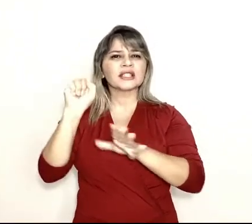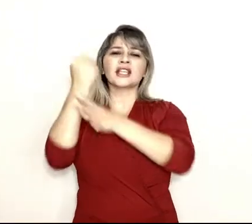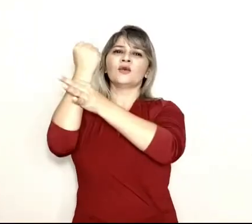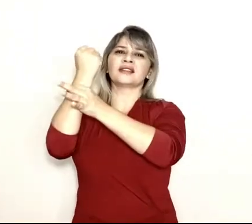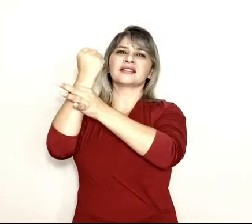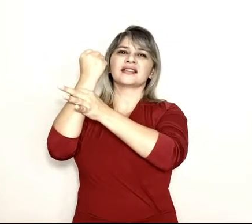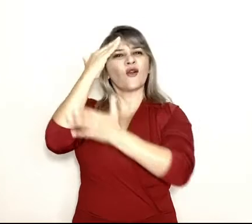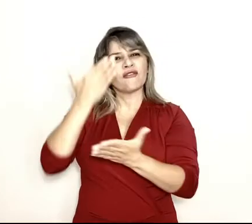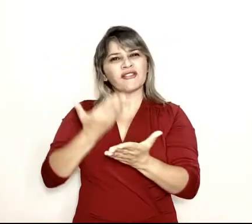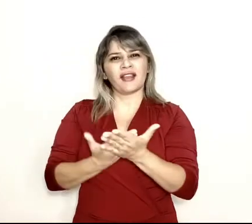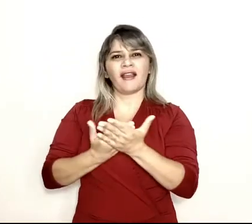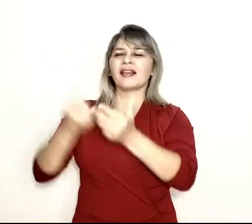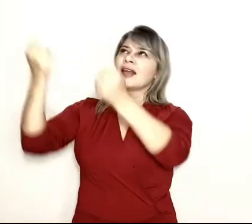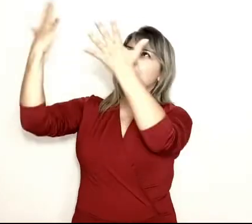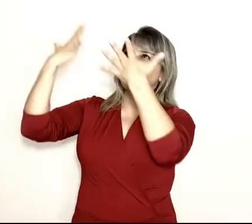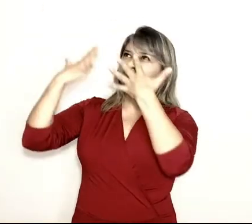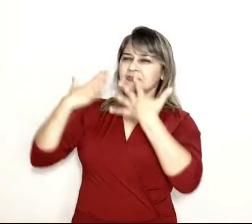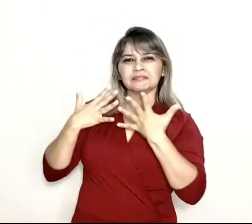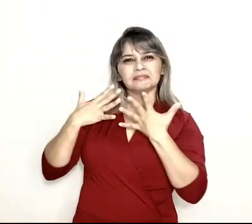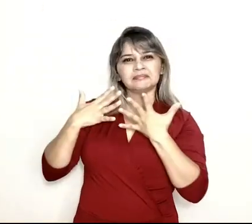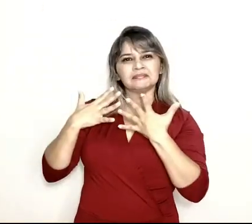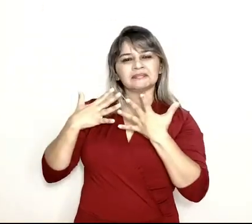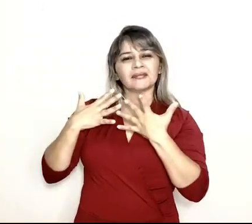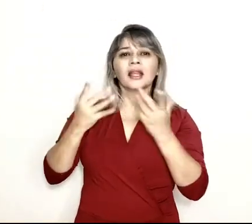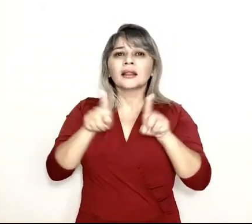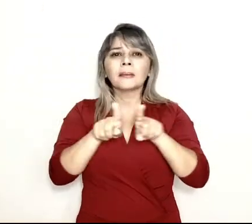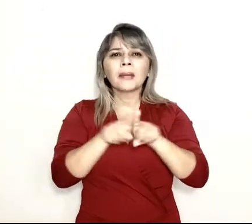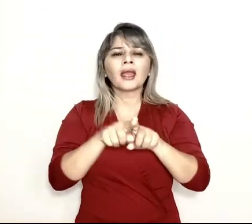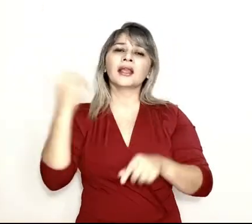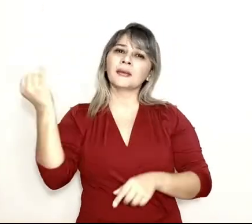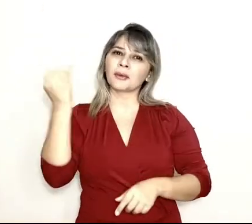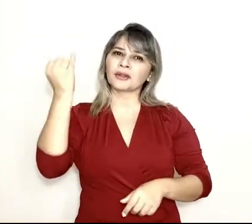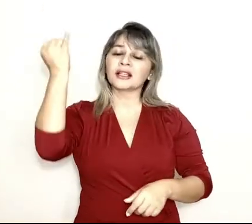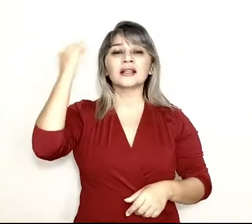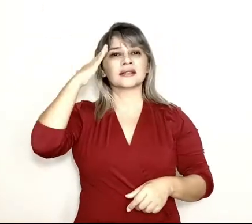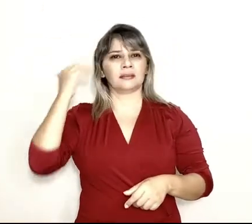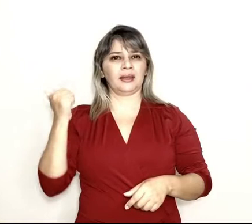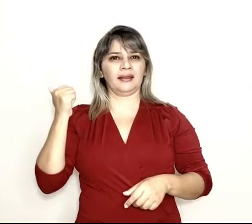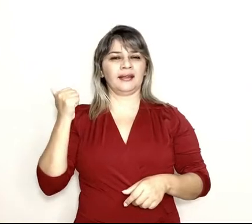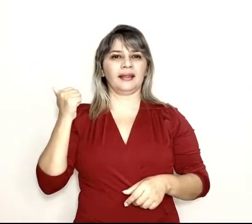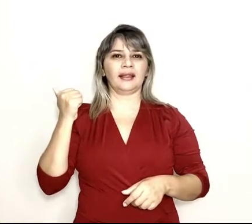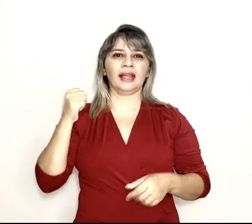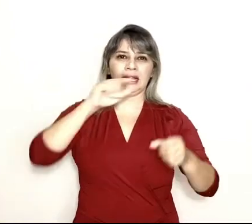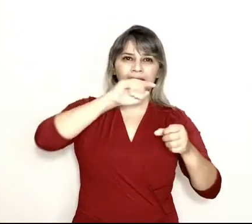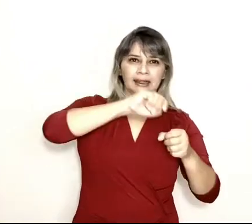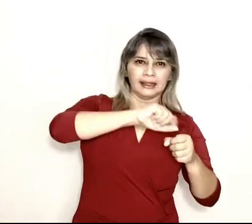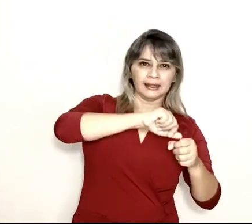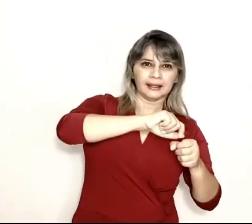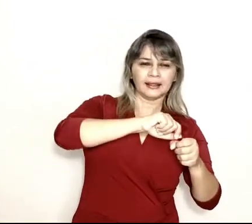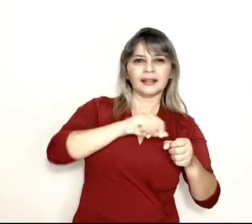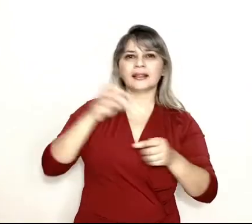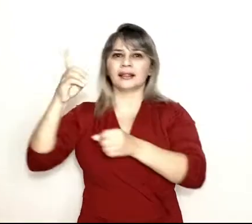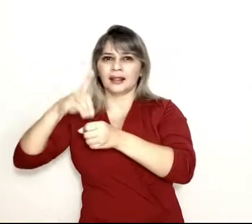O dízimo ele é um ato de obediência, adoração e fidelidade a Deus. É quando